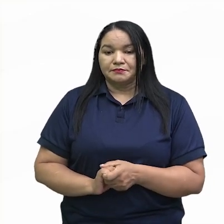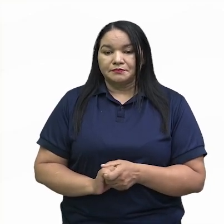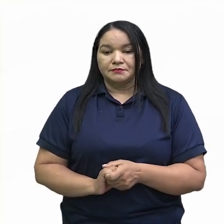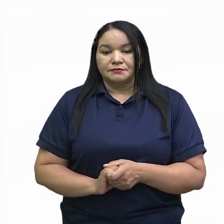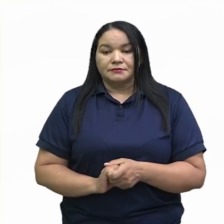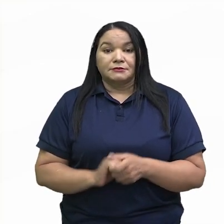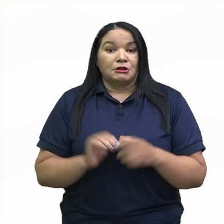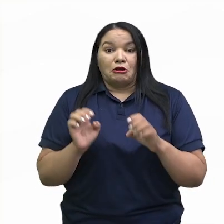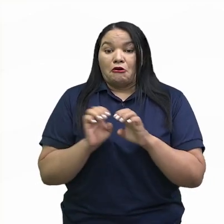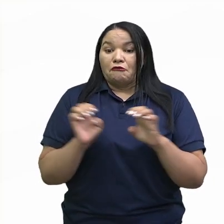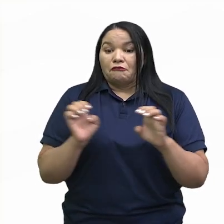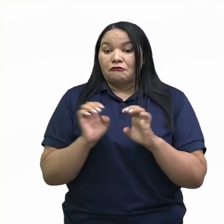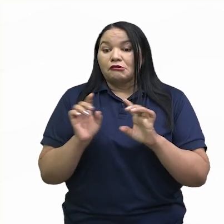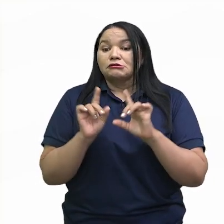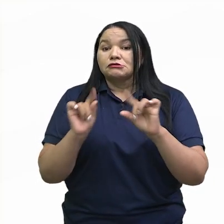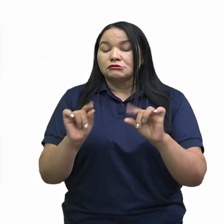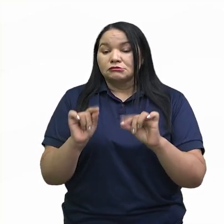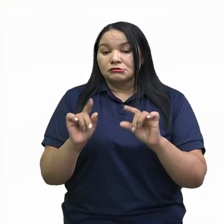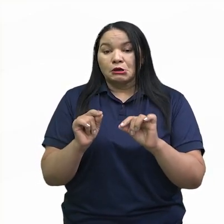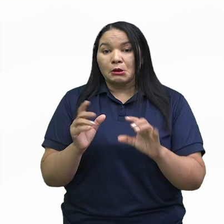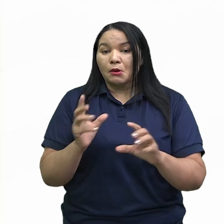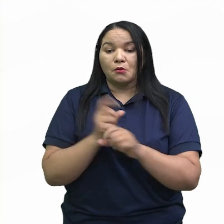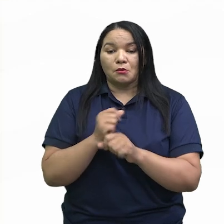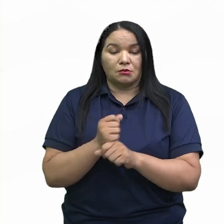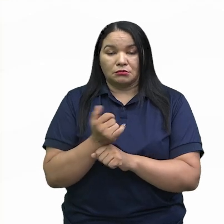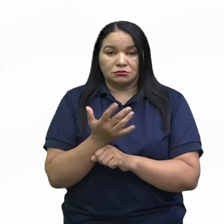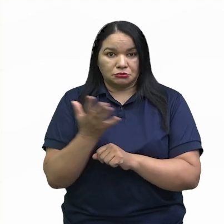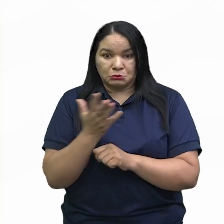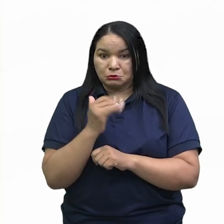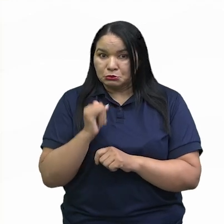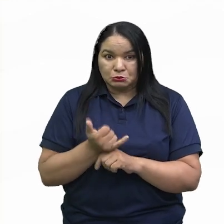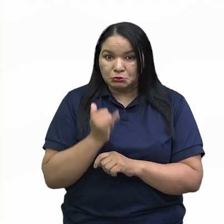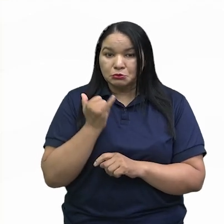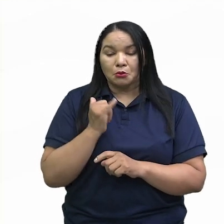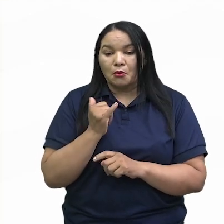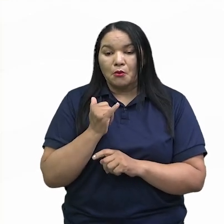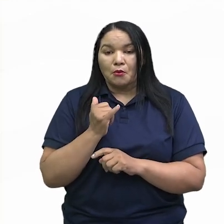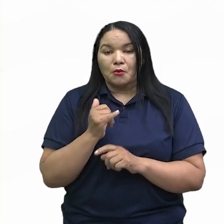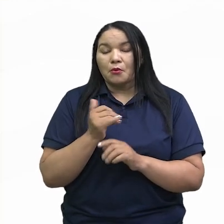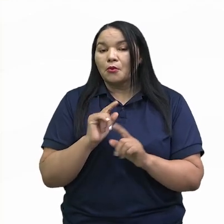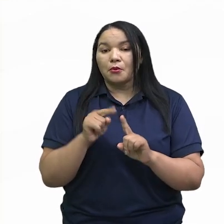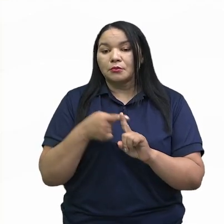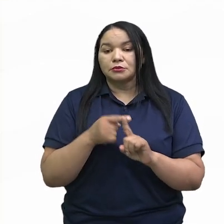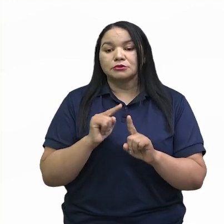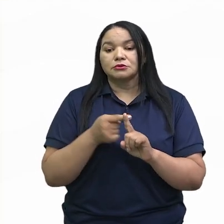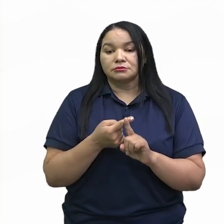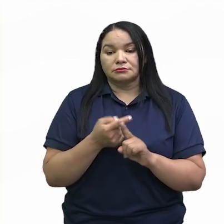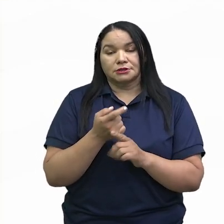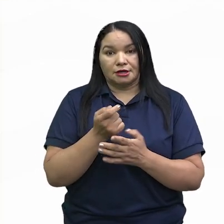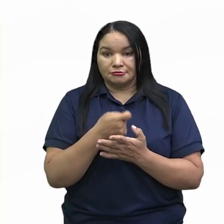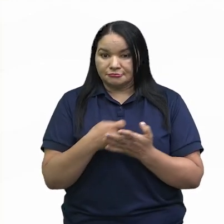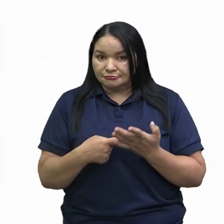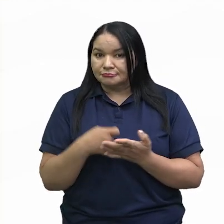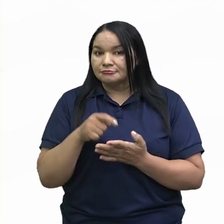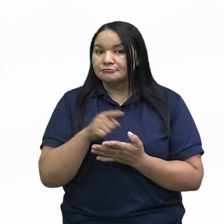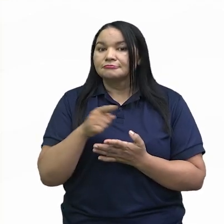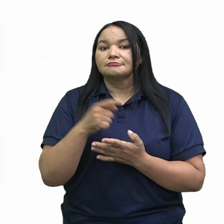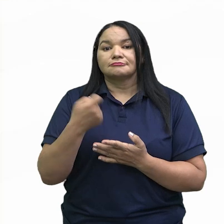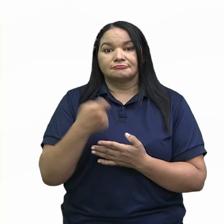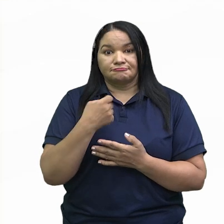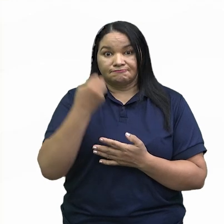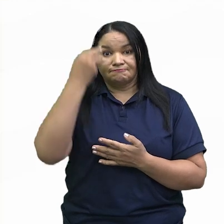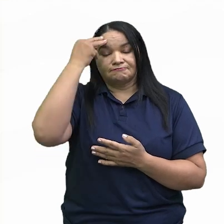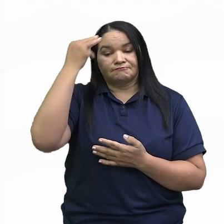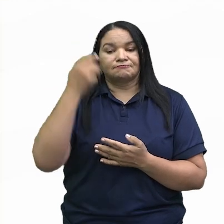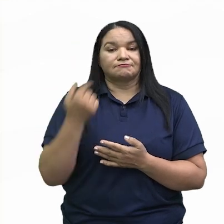Olha só, qual é a fórmula e como se calculam os juros compostos? Anotem isso aí, pessoal, que tem que estar no sangue de